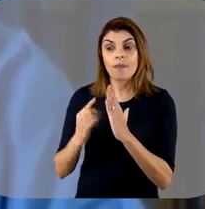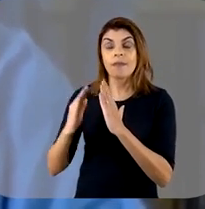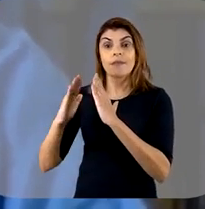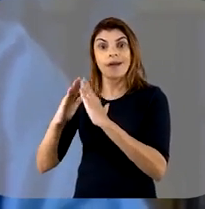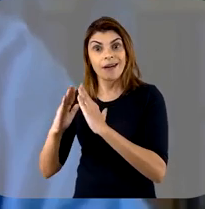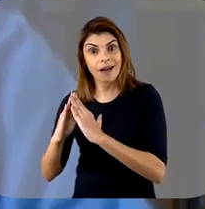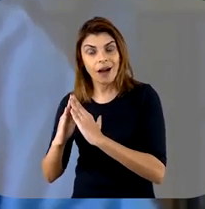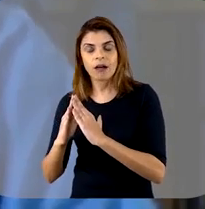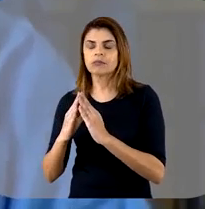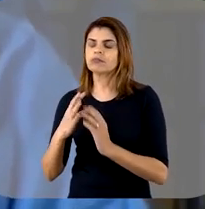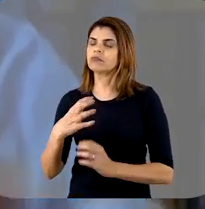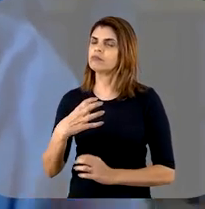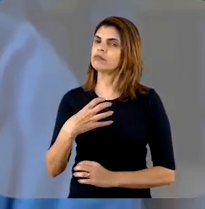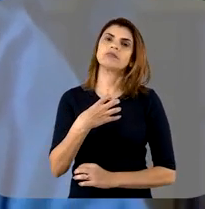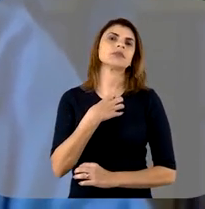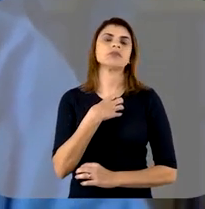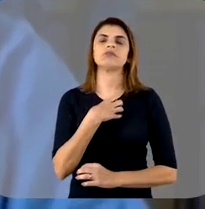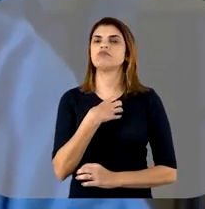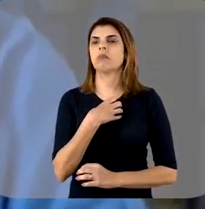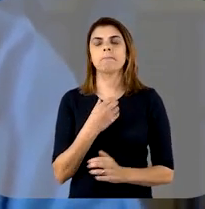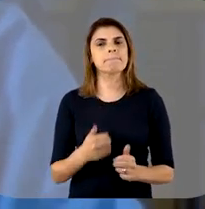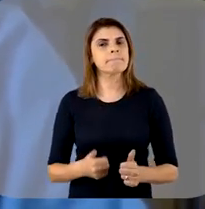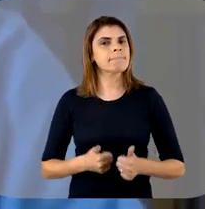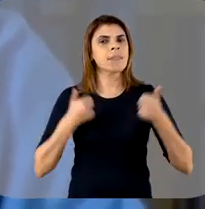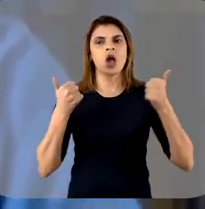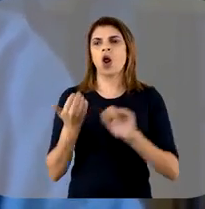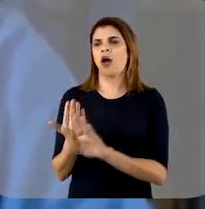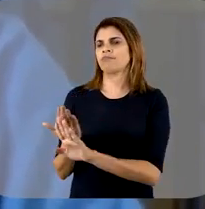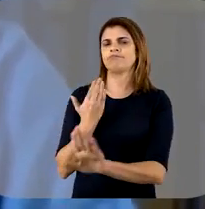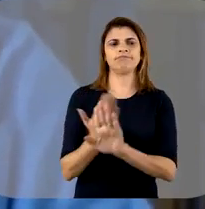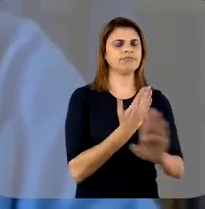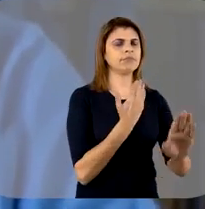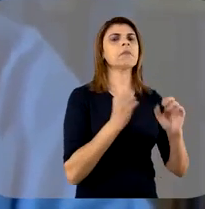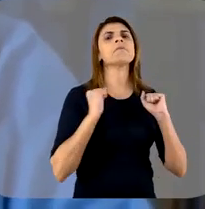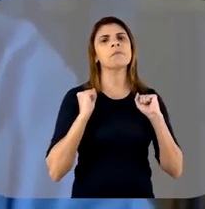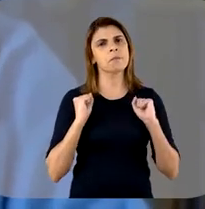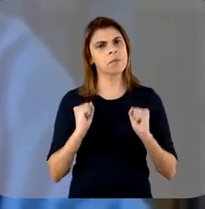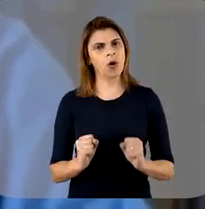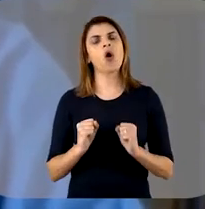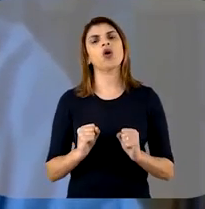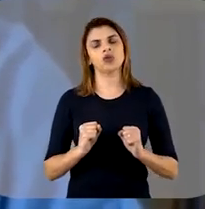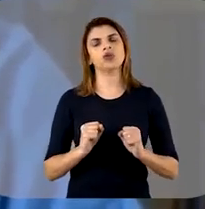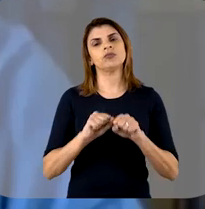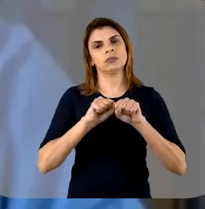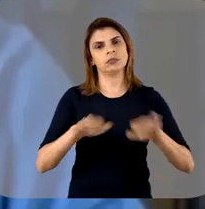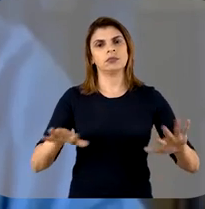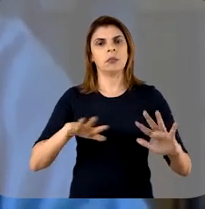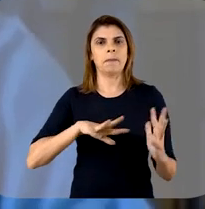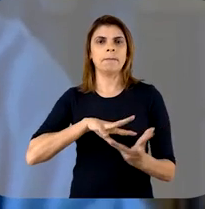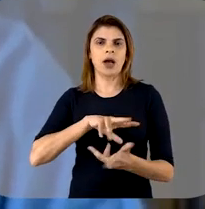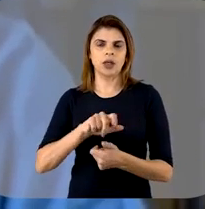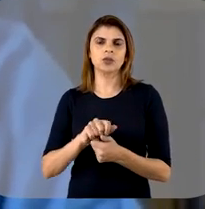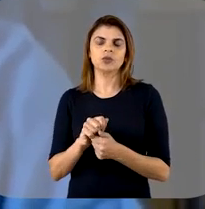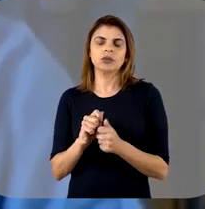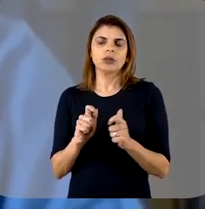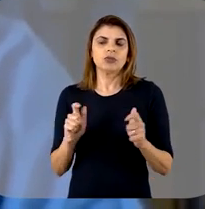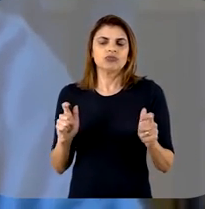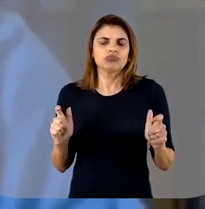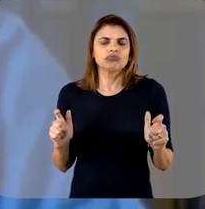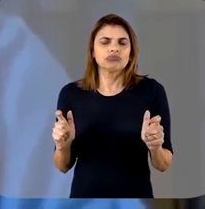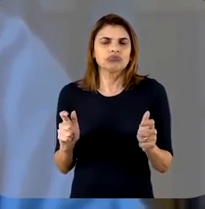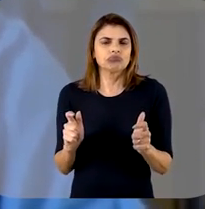a medida que pode fazer com que a pandemia, né, se reduza e